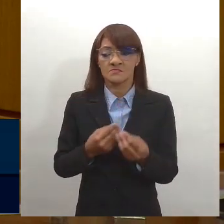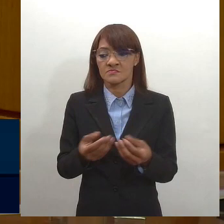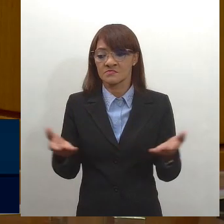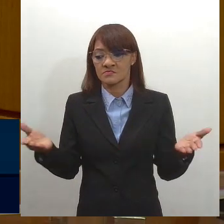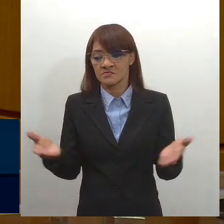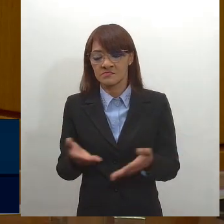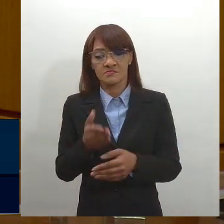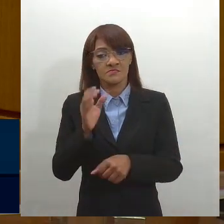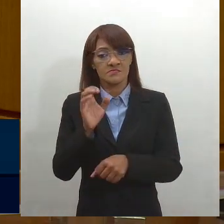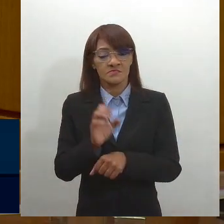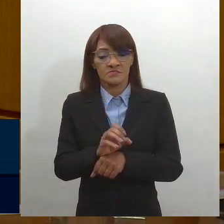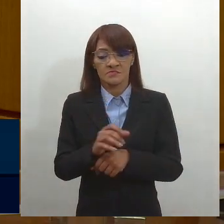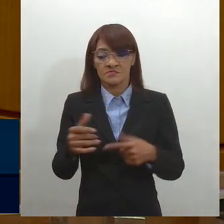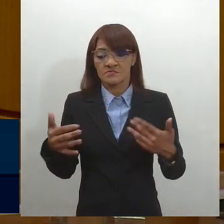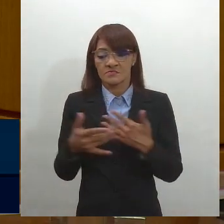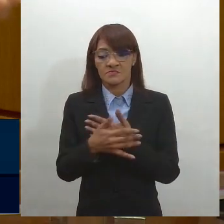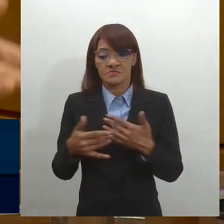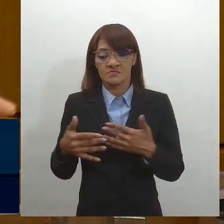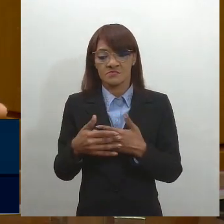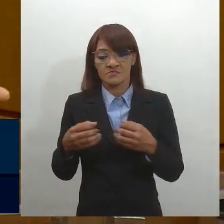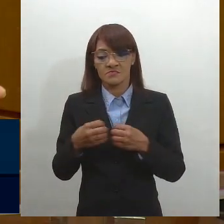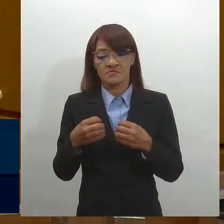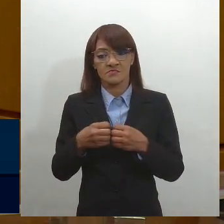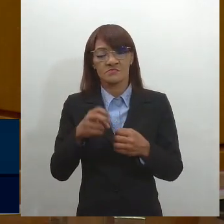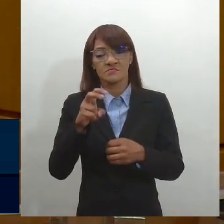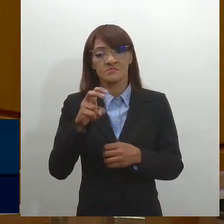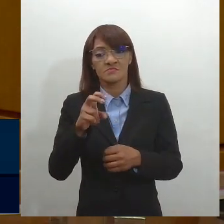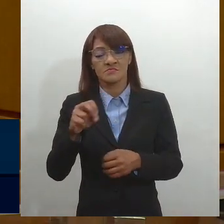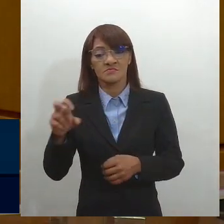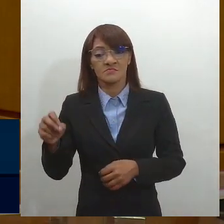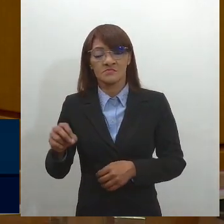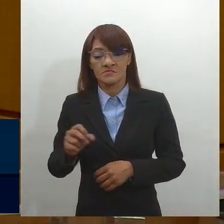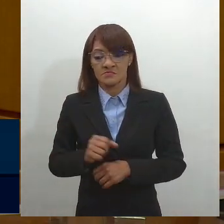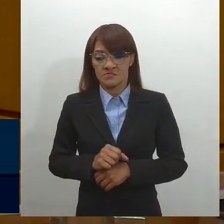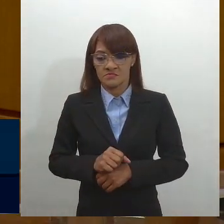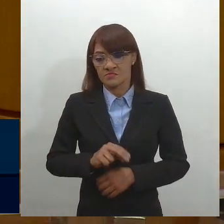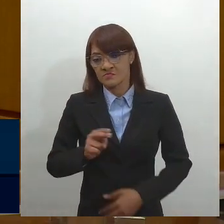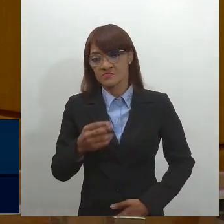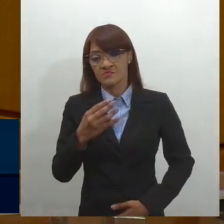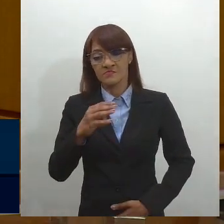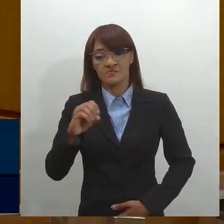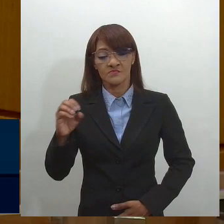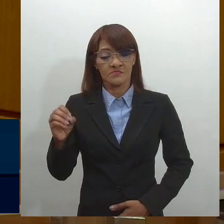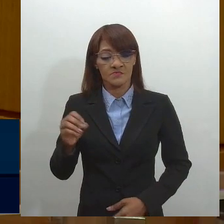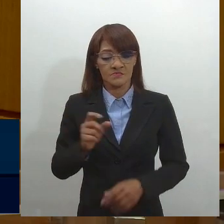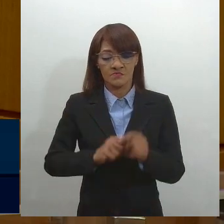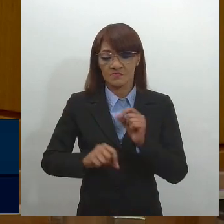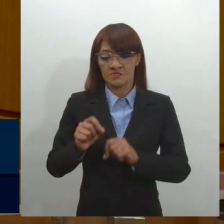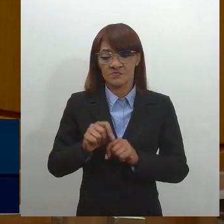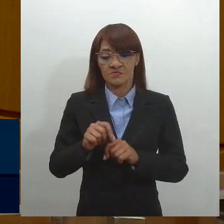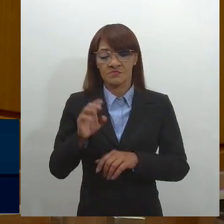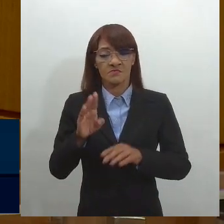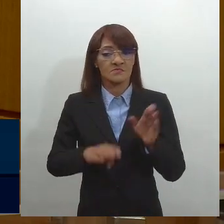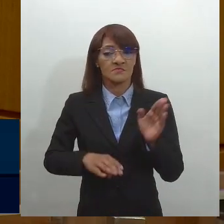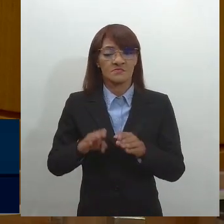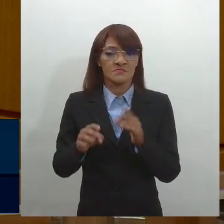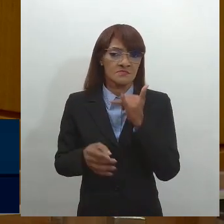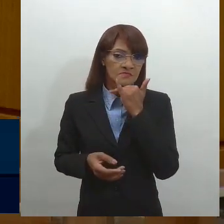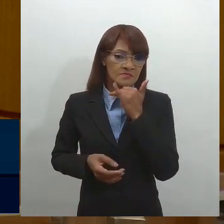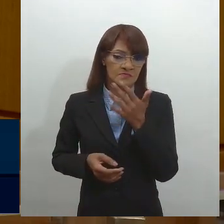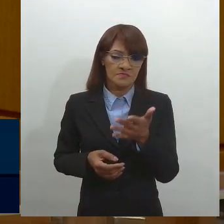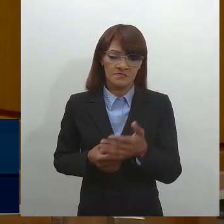outra é 500 quilômetros, 400 quilômetros. Aí, às vezes, desculpe, se torna inviável você levar uma